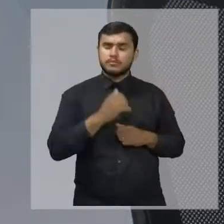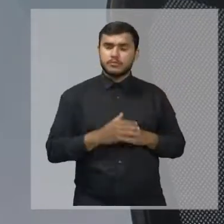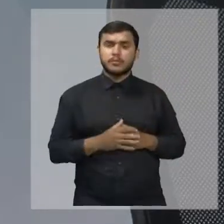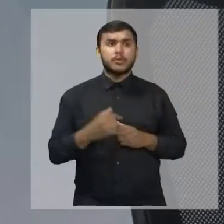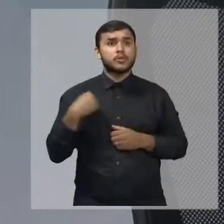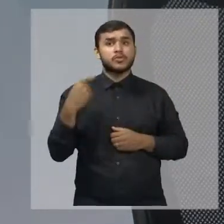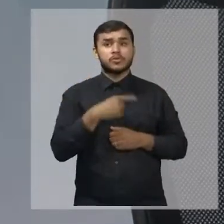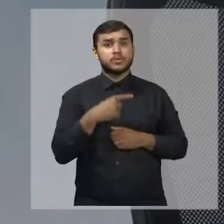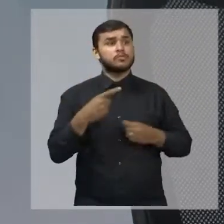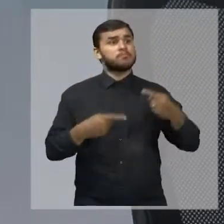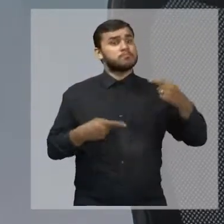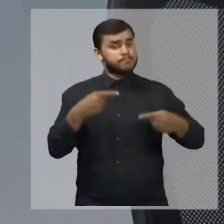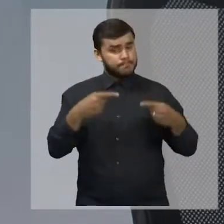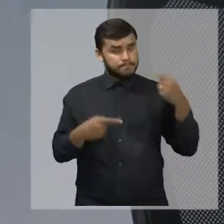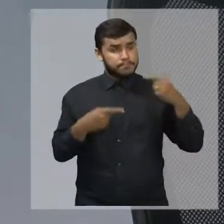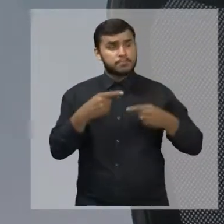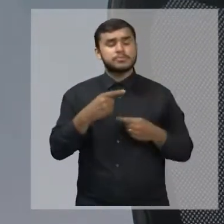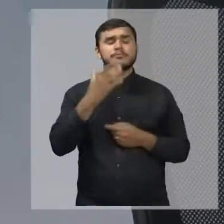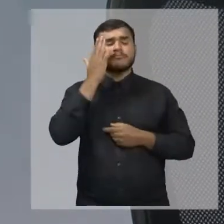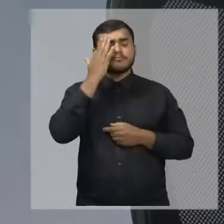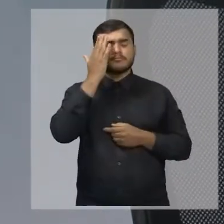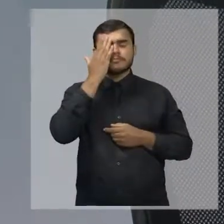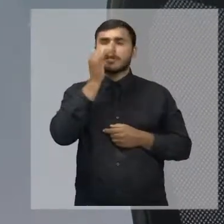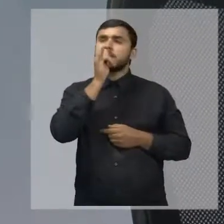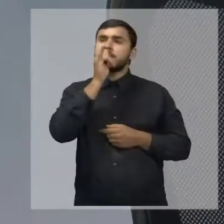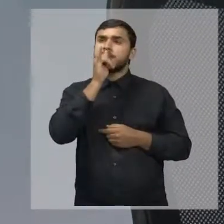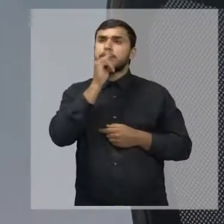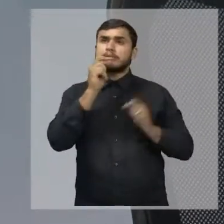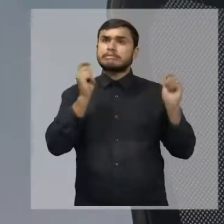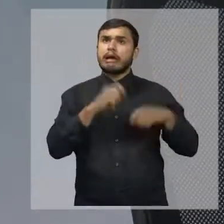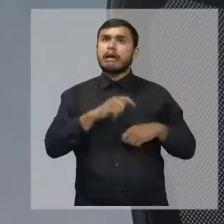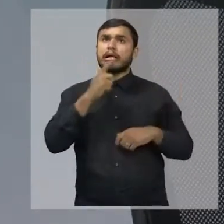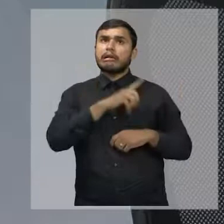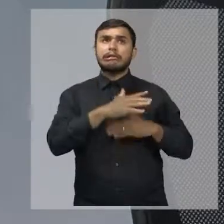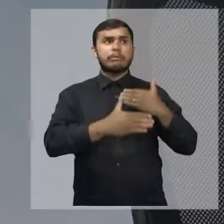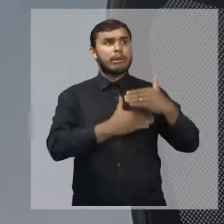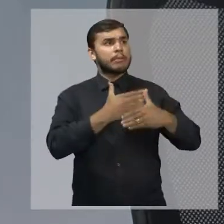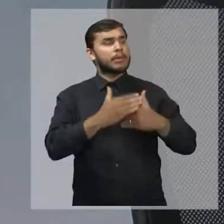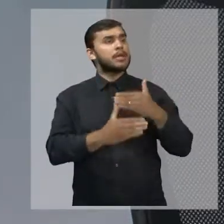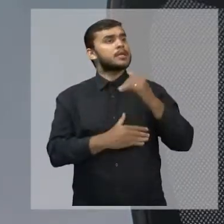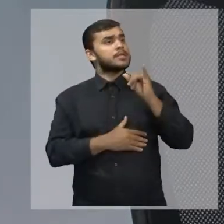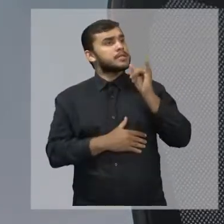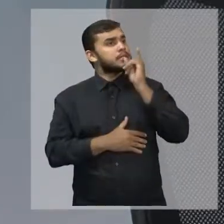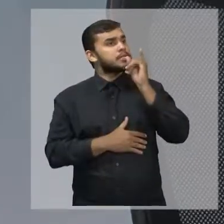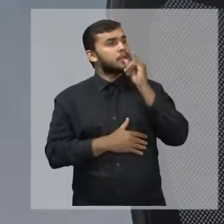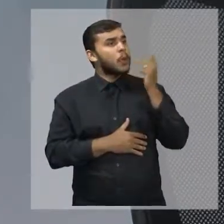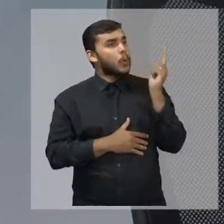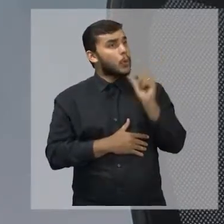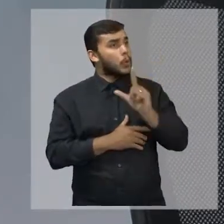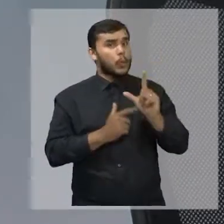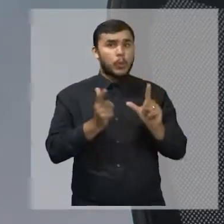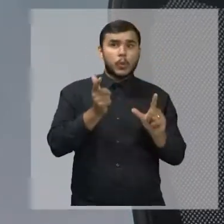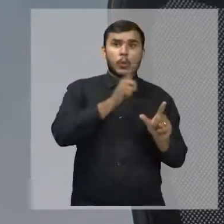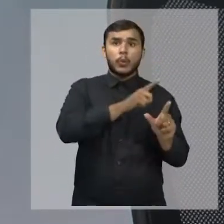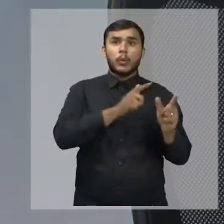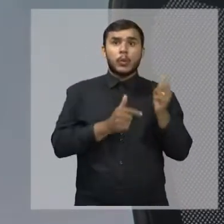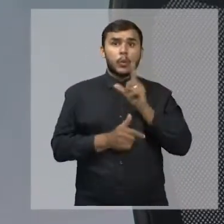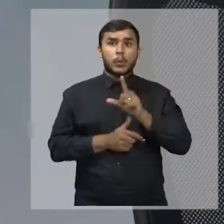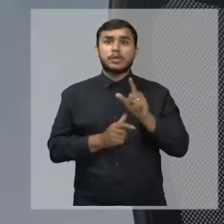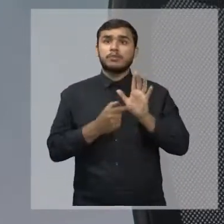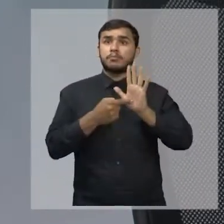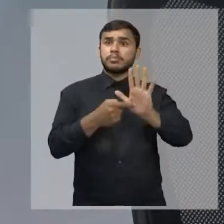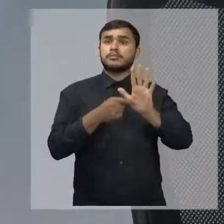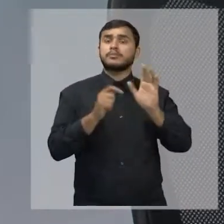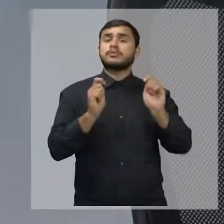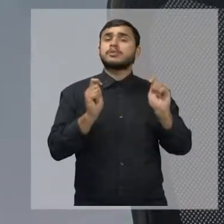pode, que a gente tem potencial, mas que há uma probabilidade de se concretizar, ela já está completamente anunciada. Se você